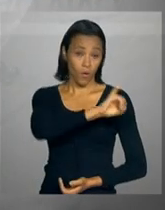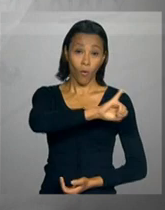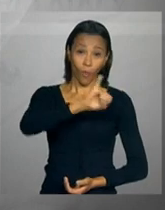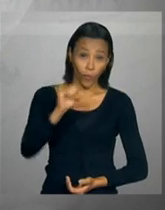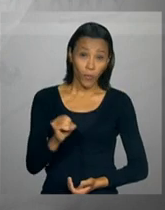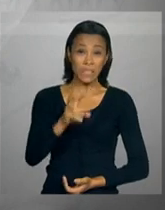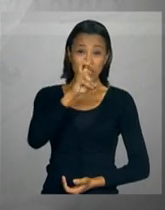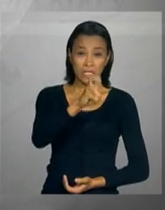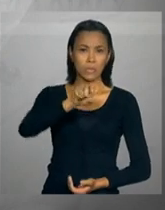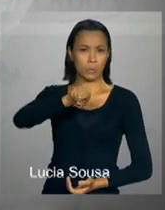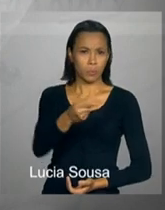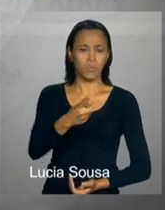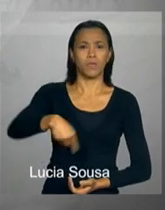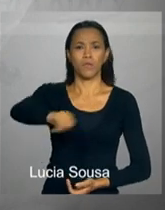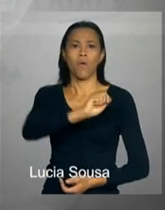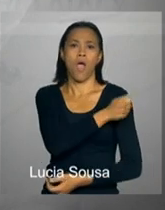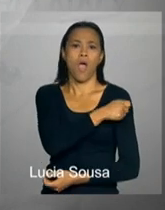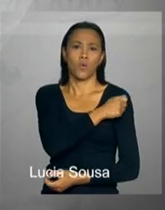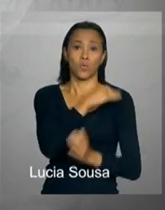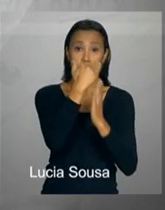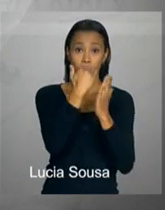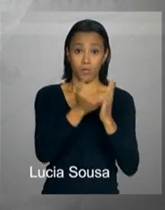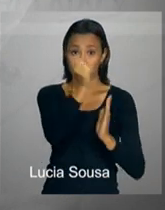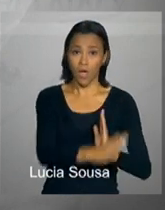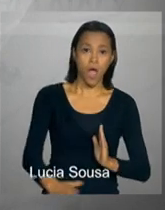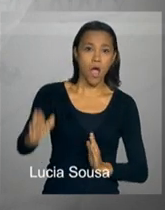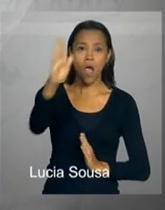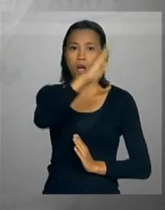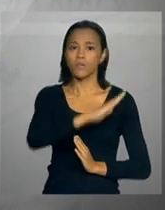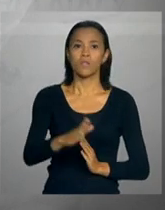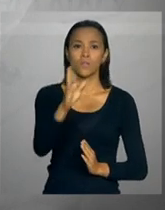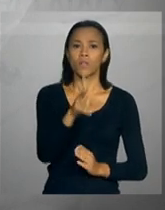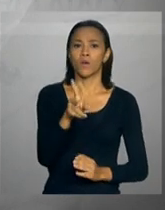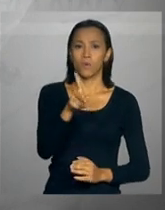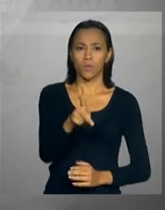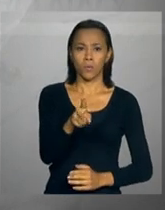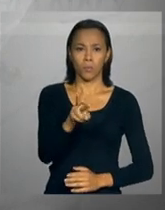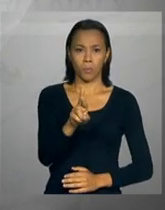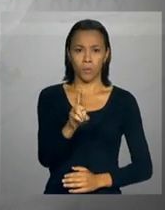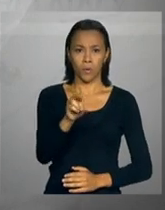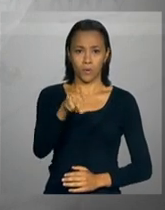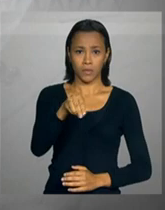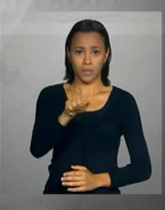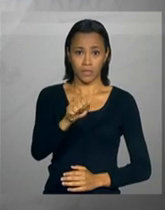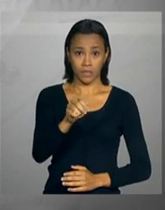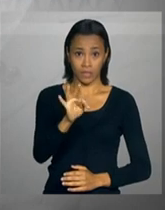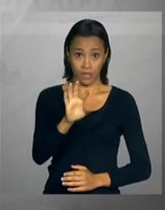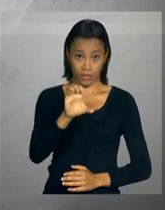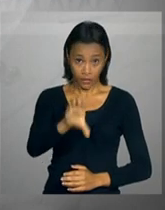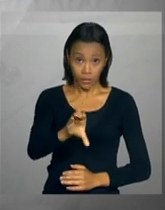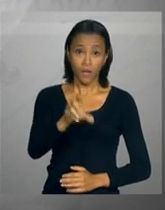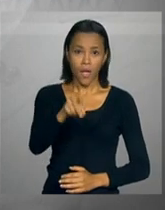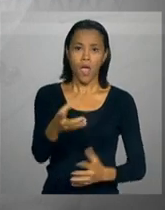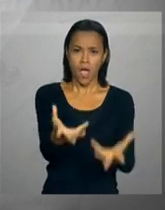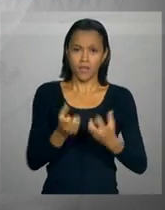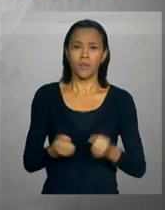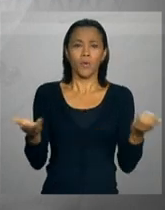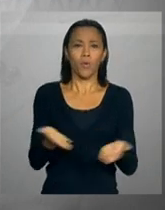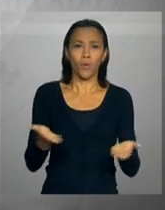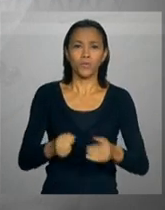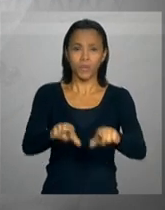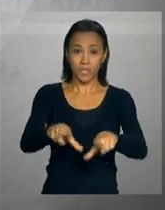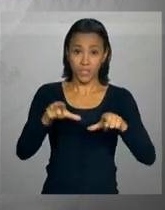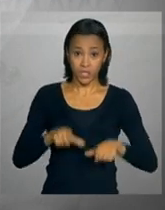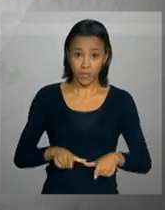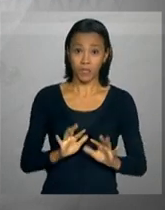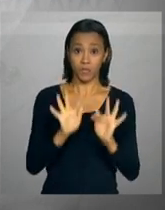Olá 5000 alunos do programa nacional de acesso ao ensino técnico e emprego Pronatec recebem Hoje os